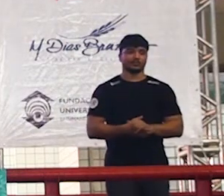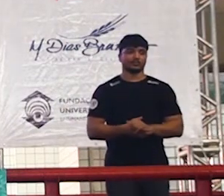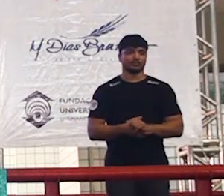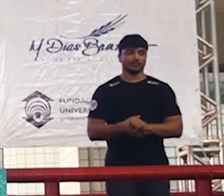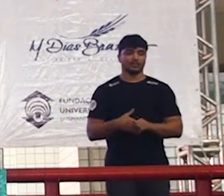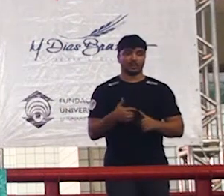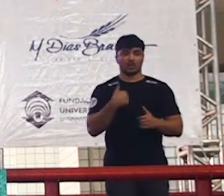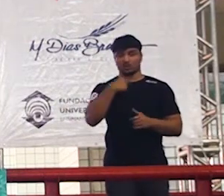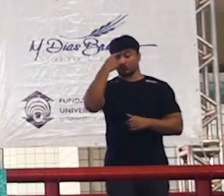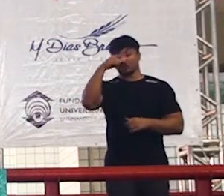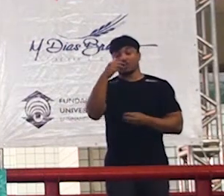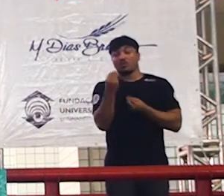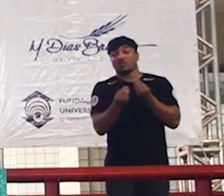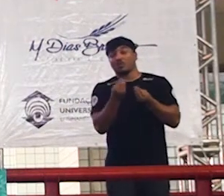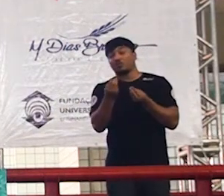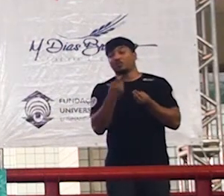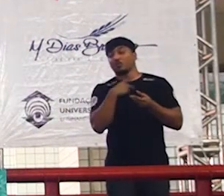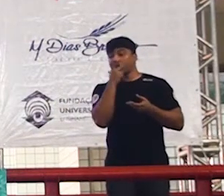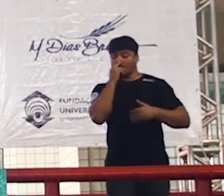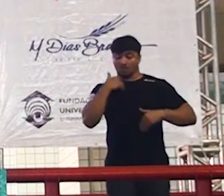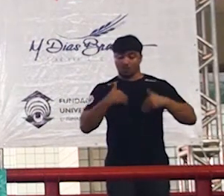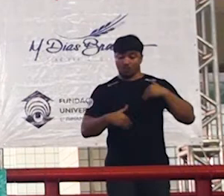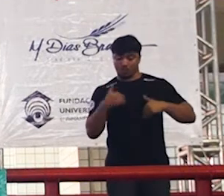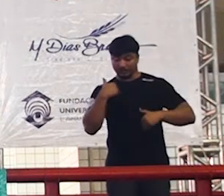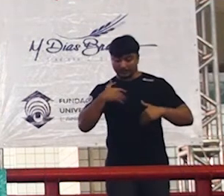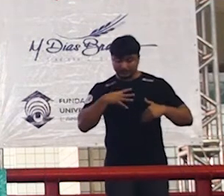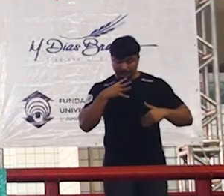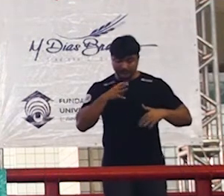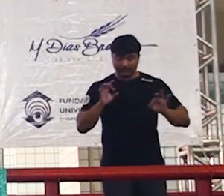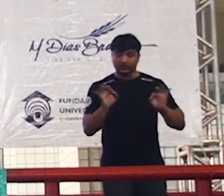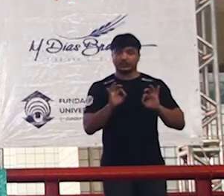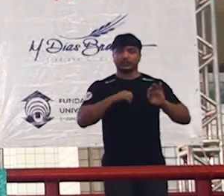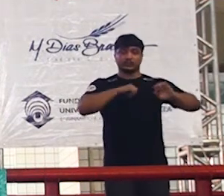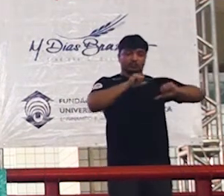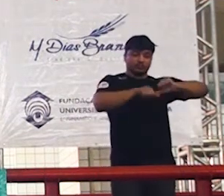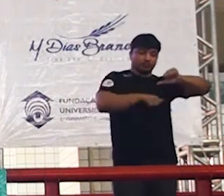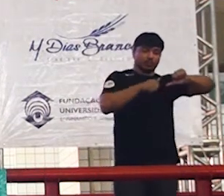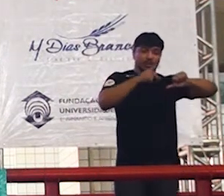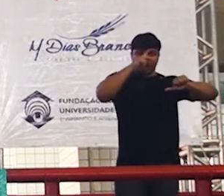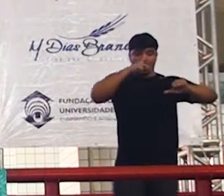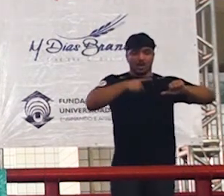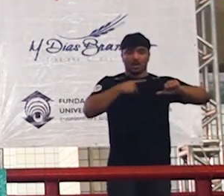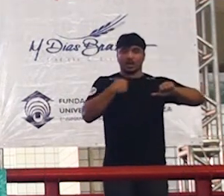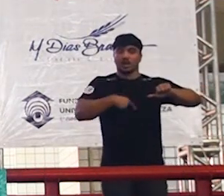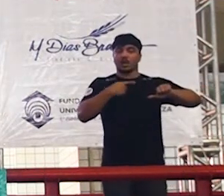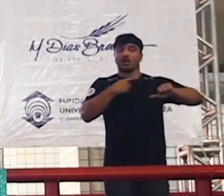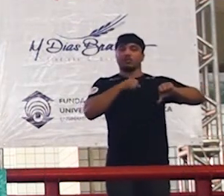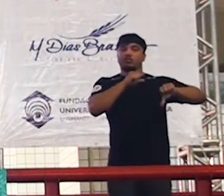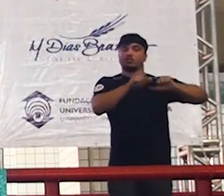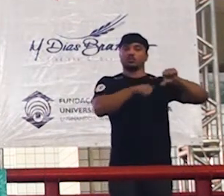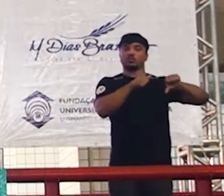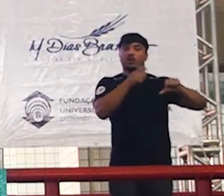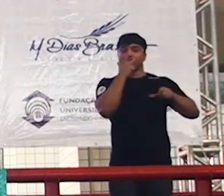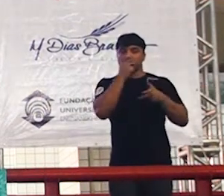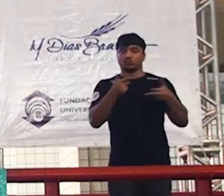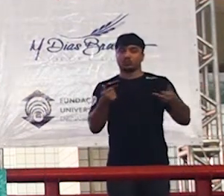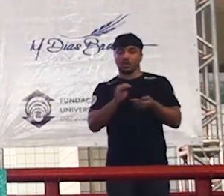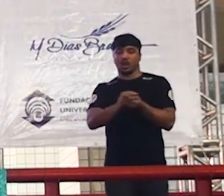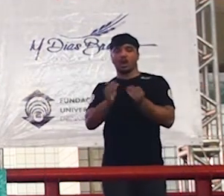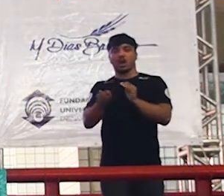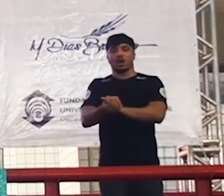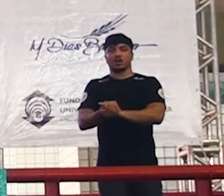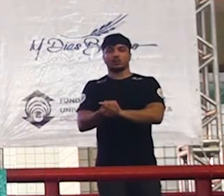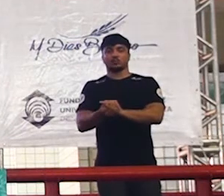Eu não sei o que fazer com o meu corpo para transformá-lo num objeto